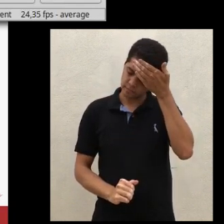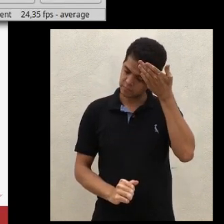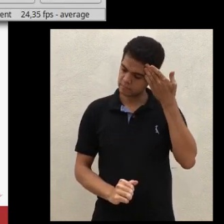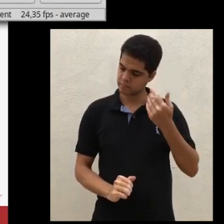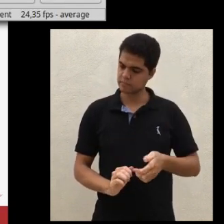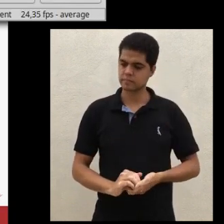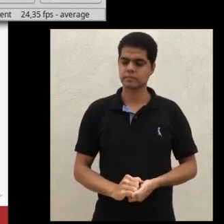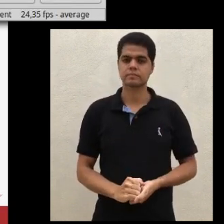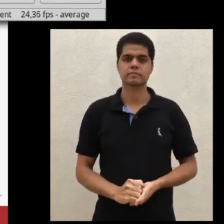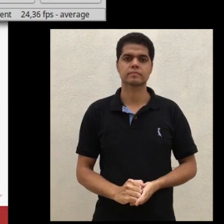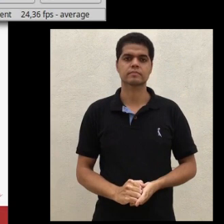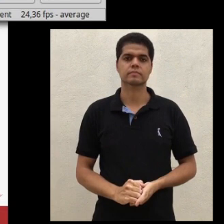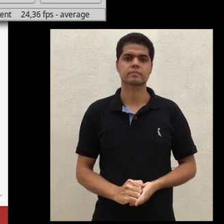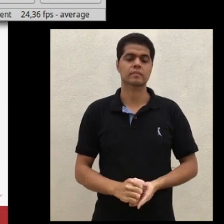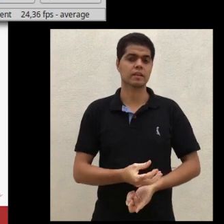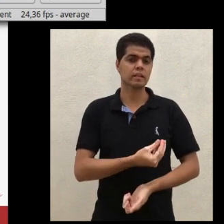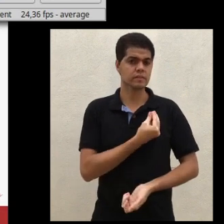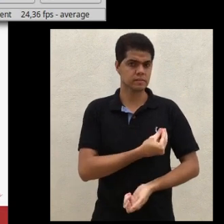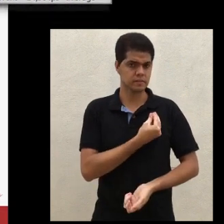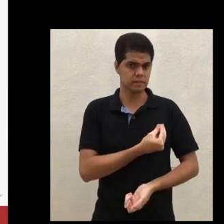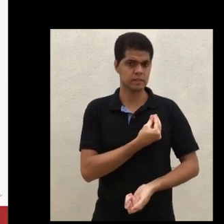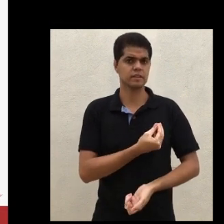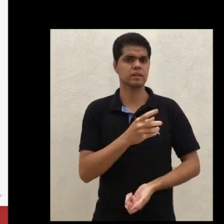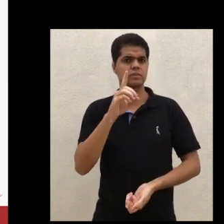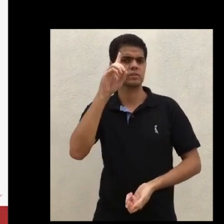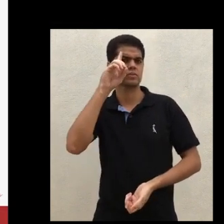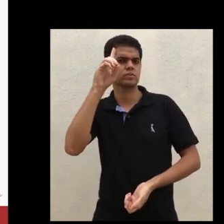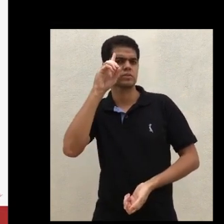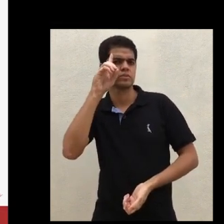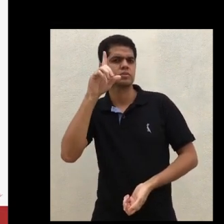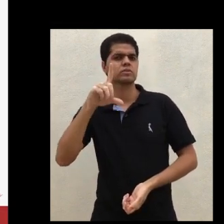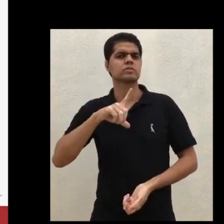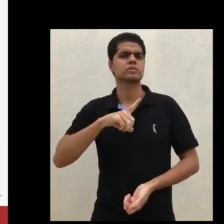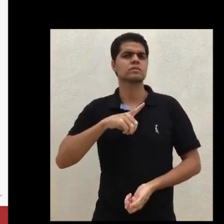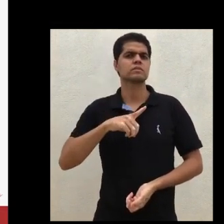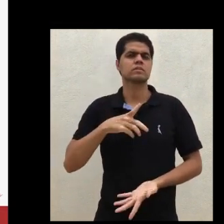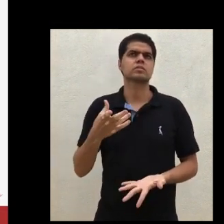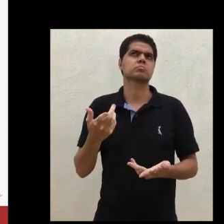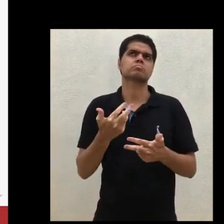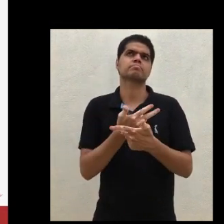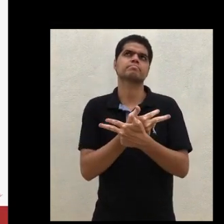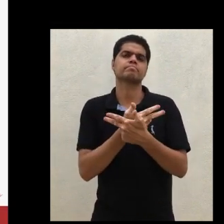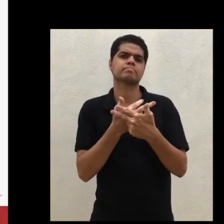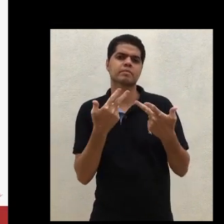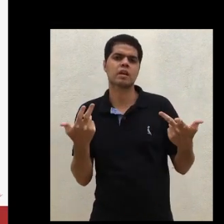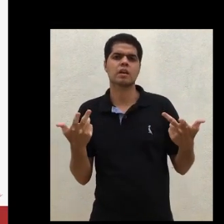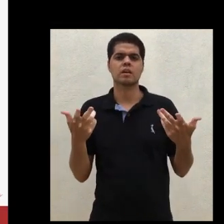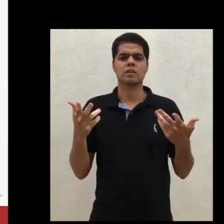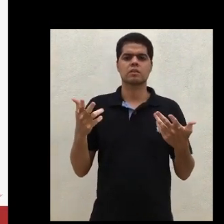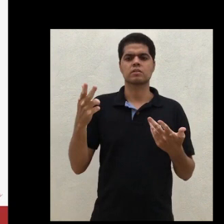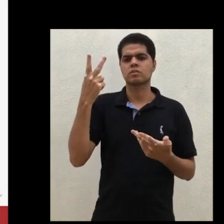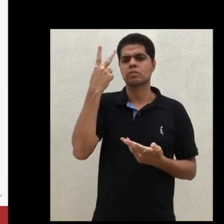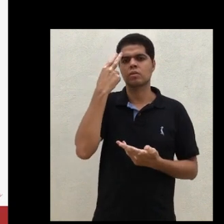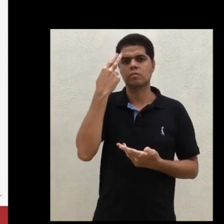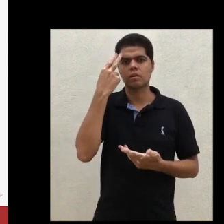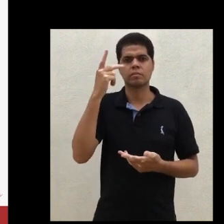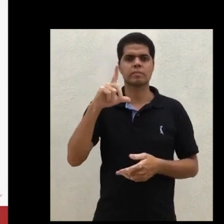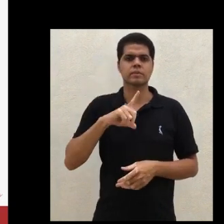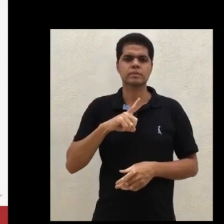Bom, no dia a dia, a gente trabalha com informações geralmente, tá?